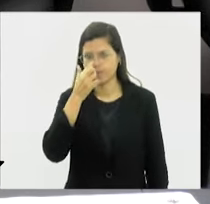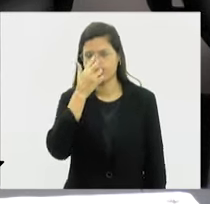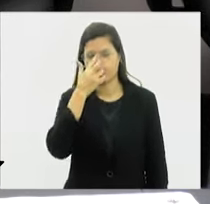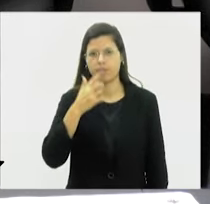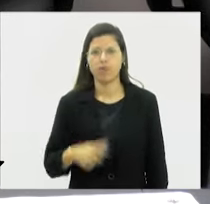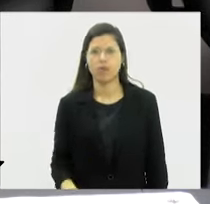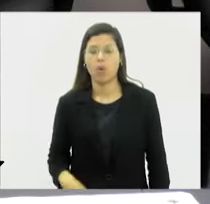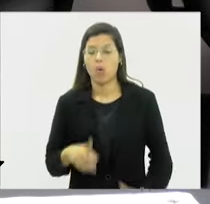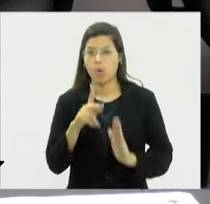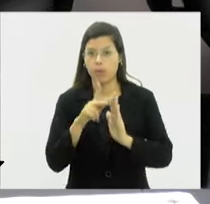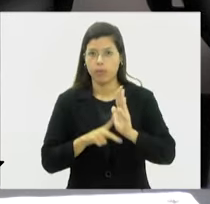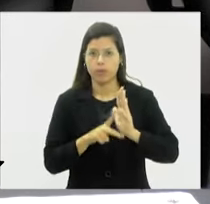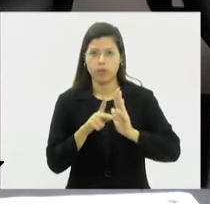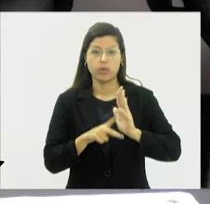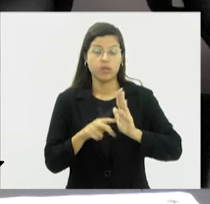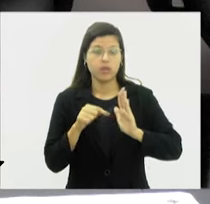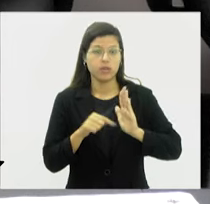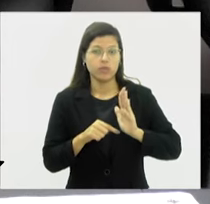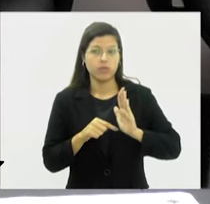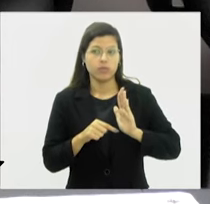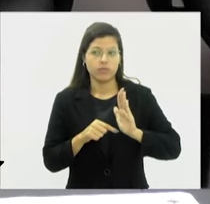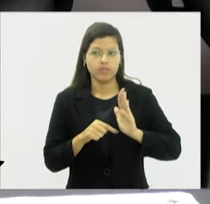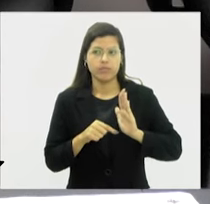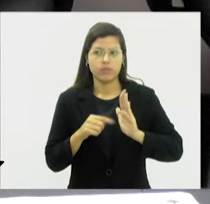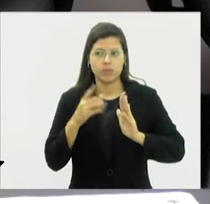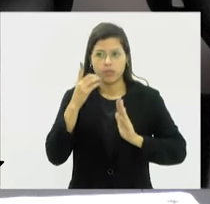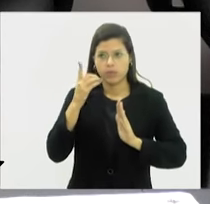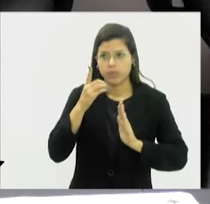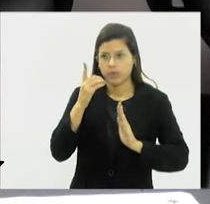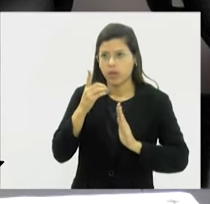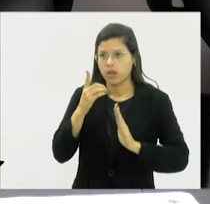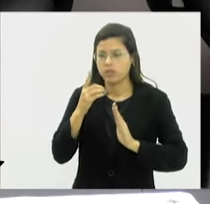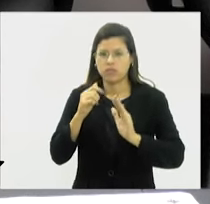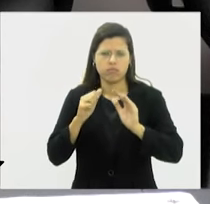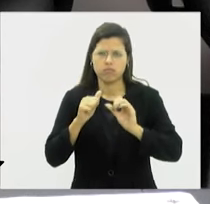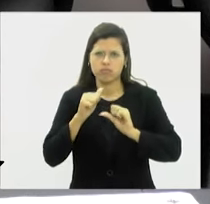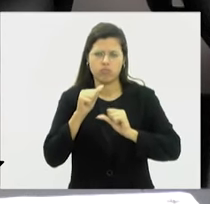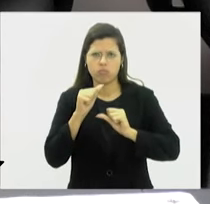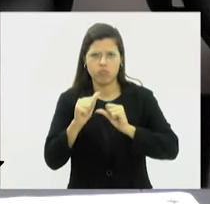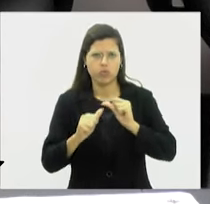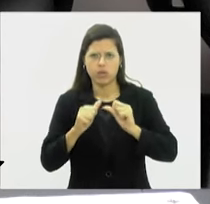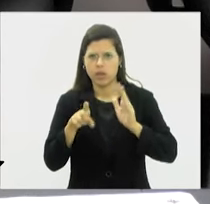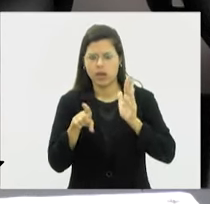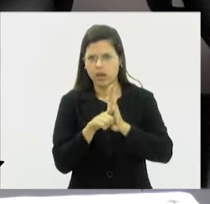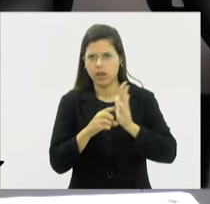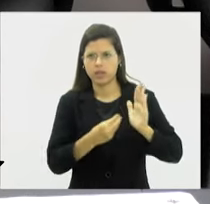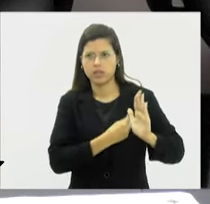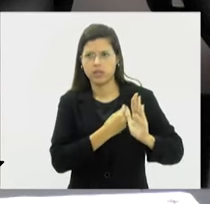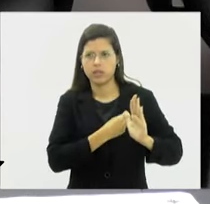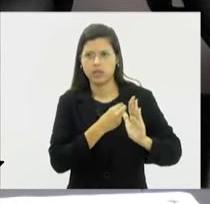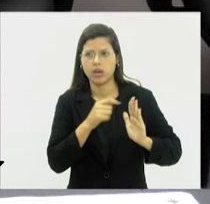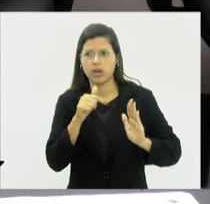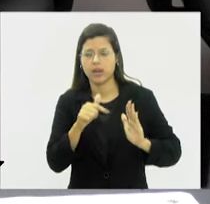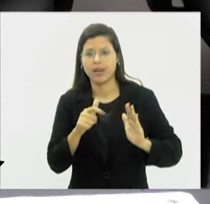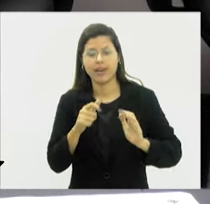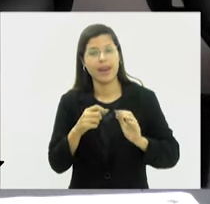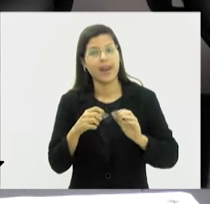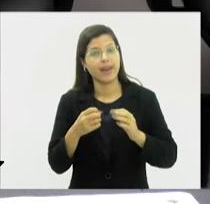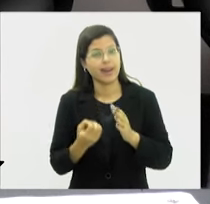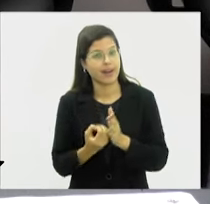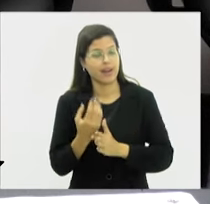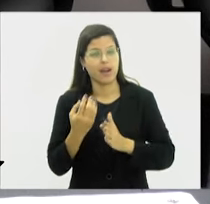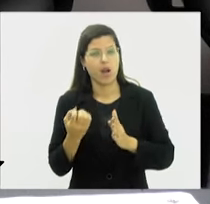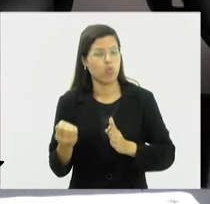tela, não se remonta à lei existente, quer criar um novo sistema.